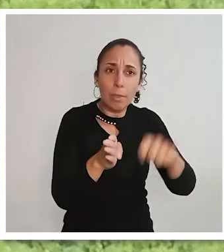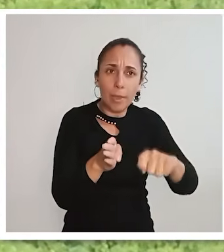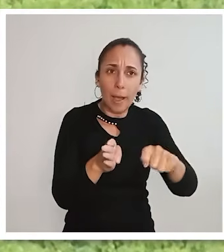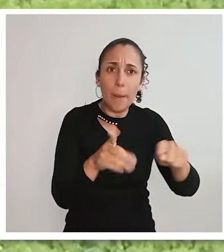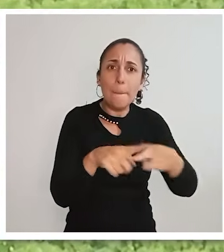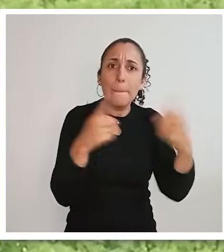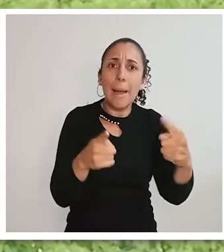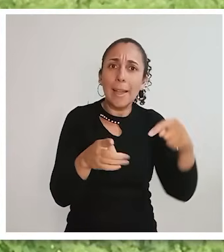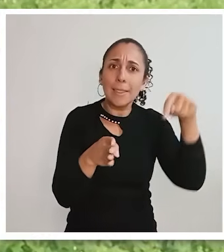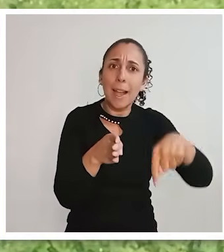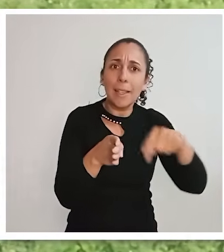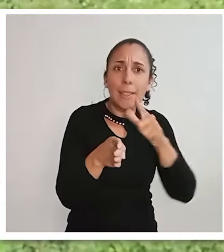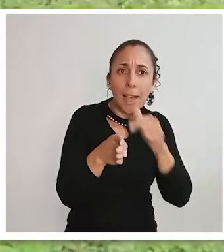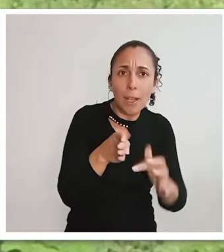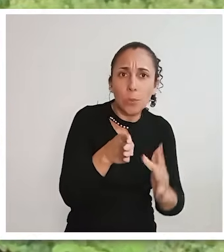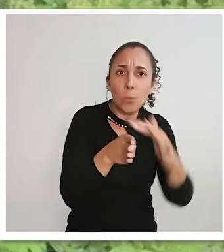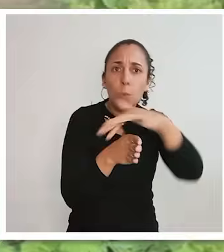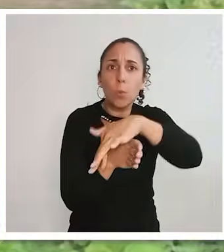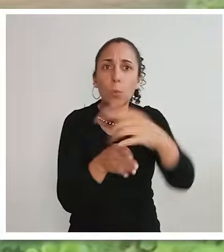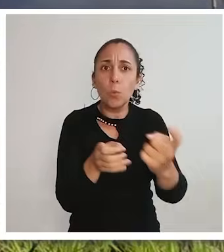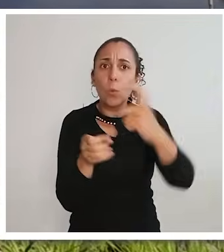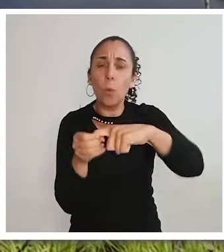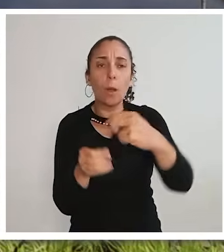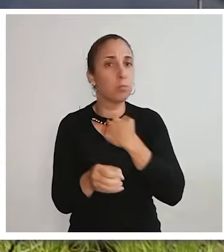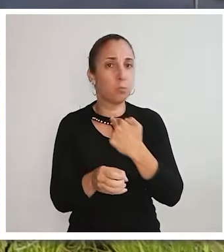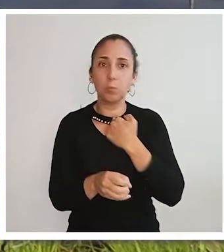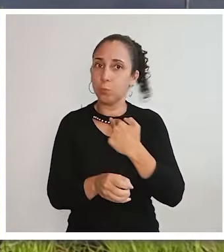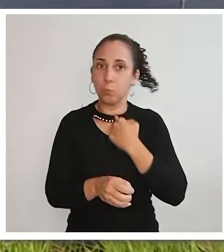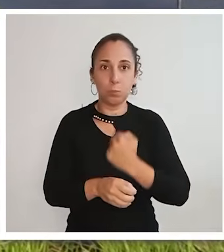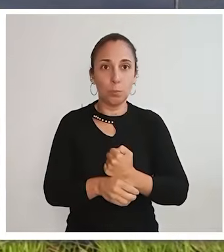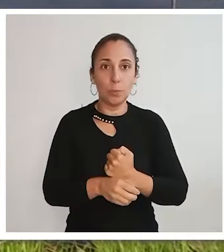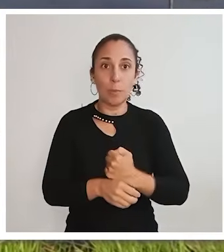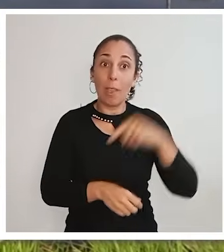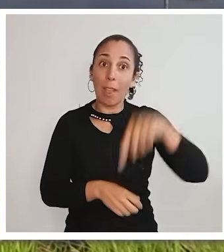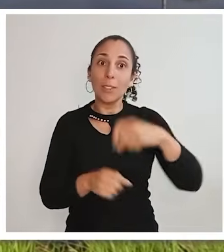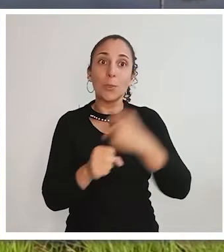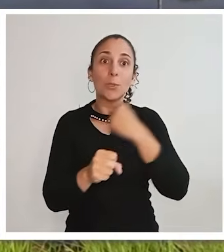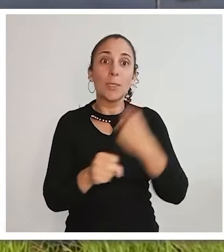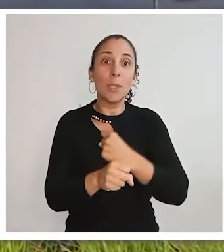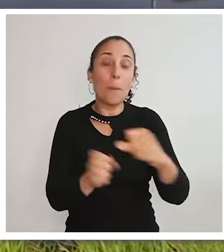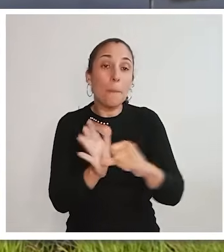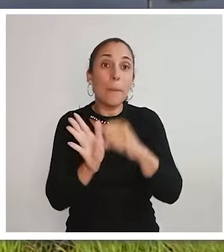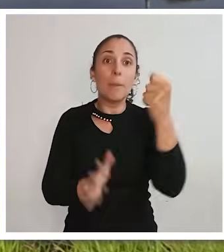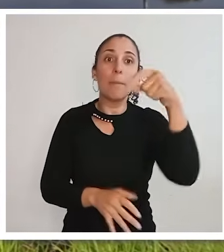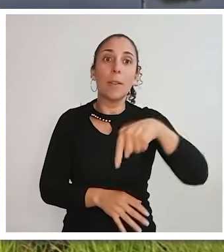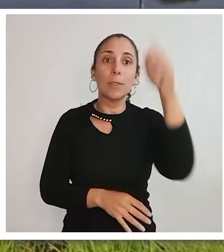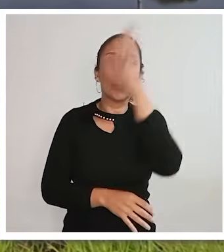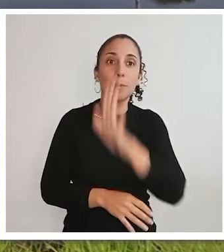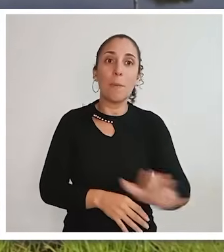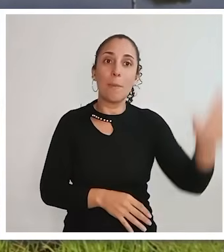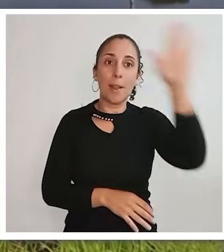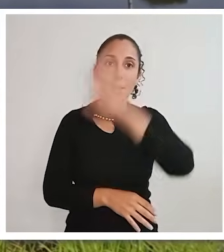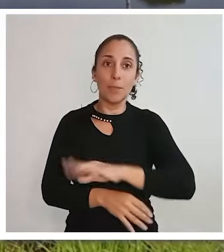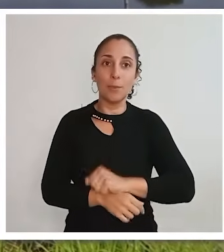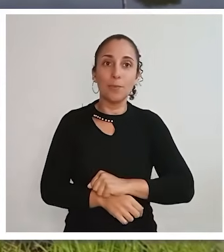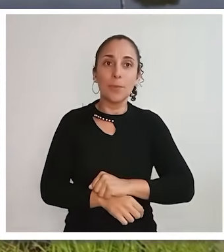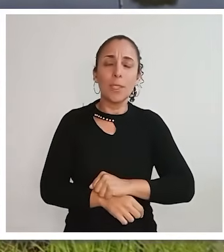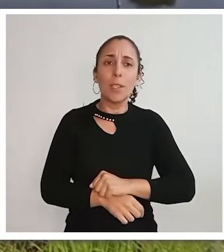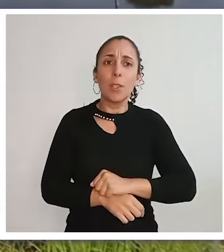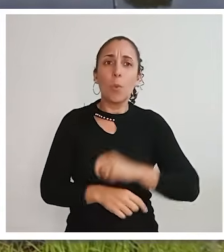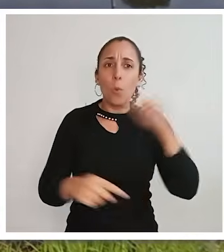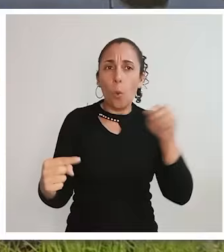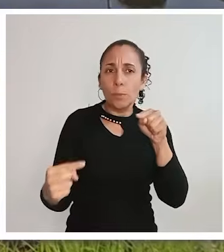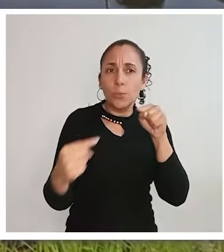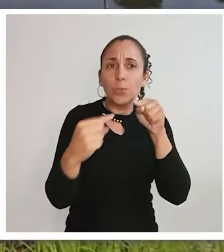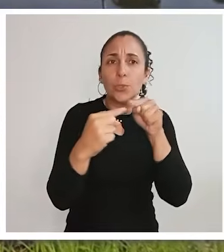reservatório, mas eles impedem que a água do reservatório cheguem até o riacho. Essa foi uma das obras pioneiras do Brasil. E